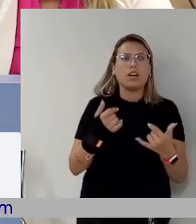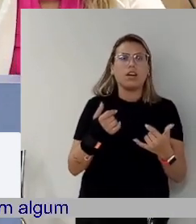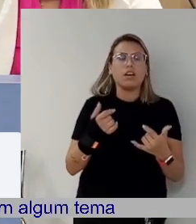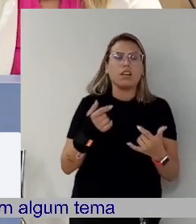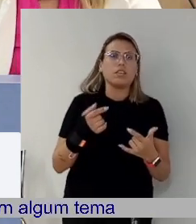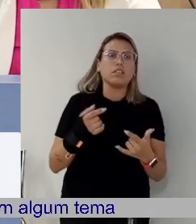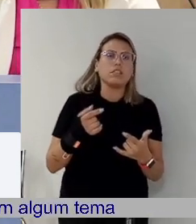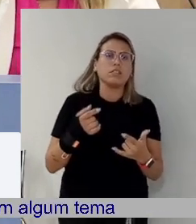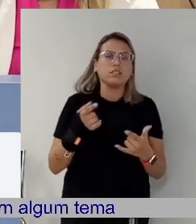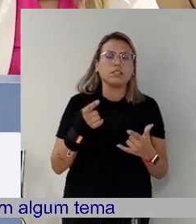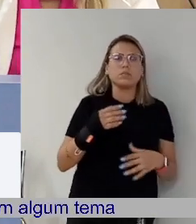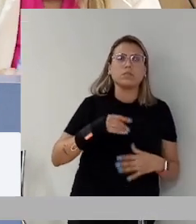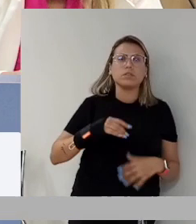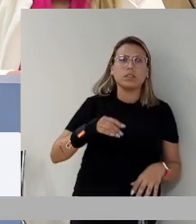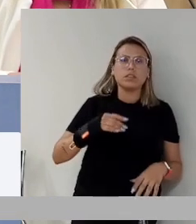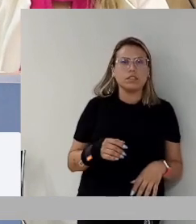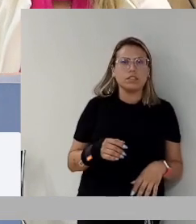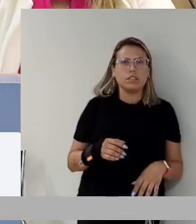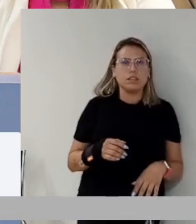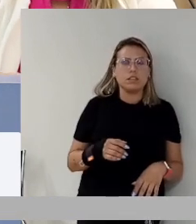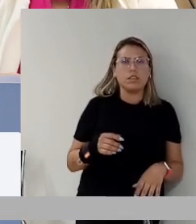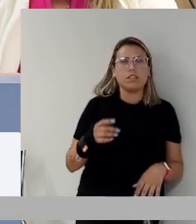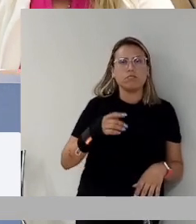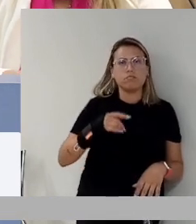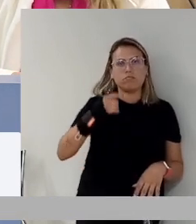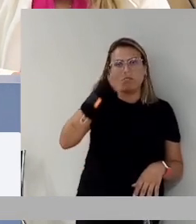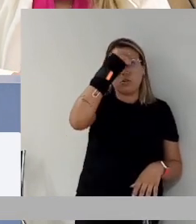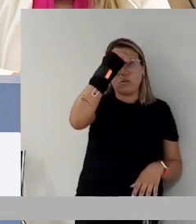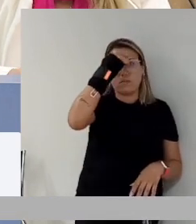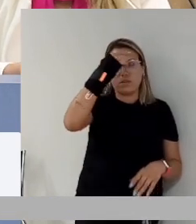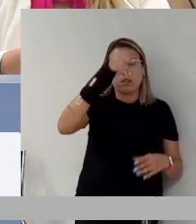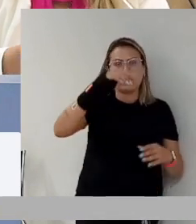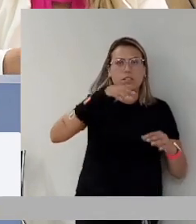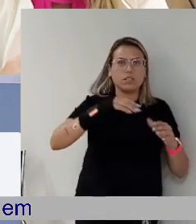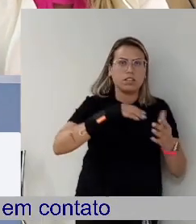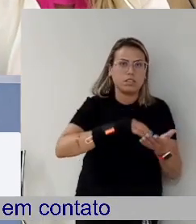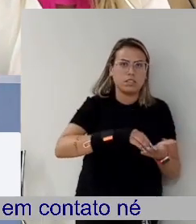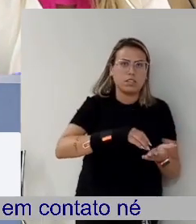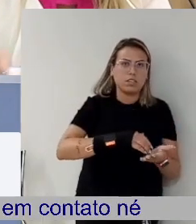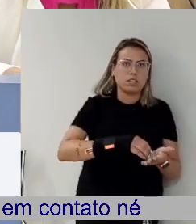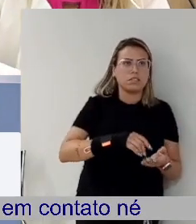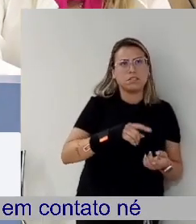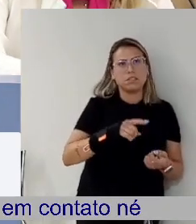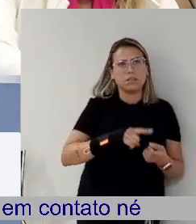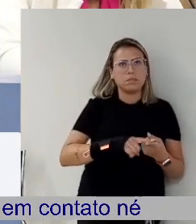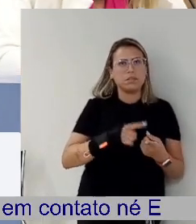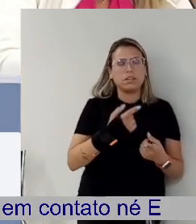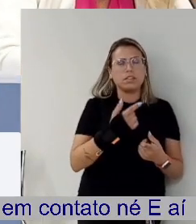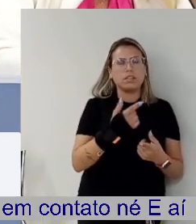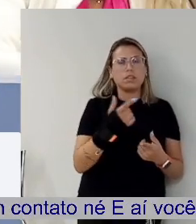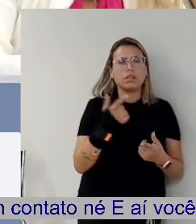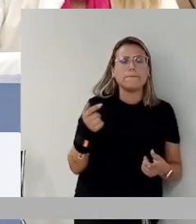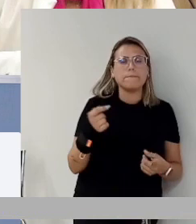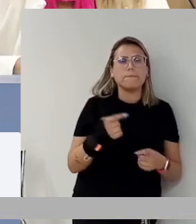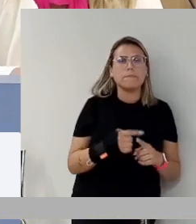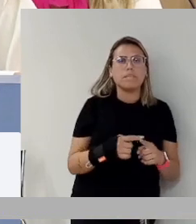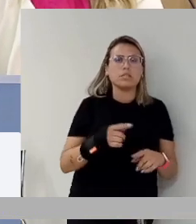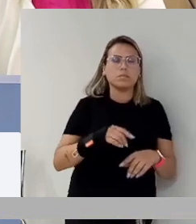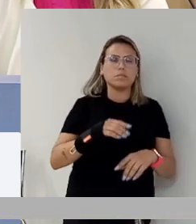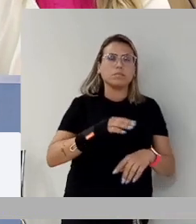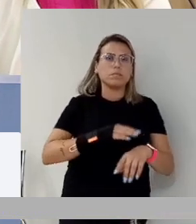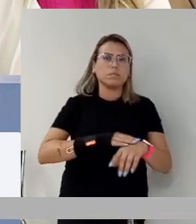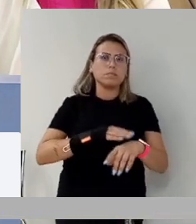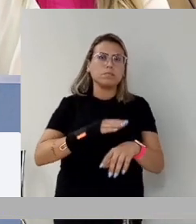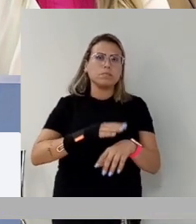tranquilidade se coloca aquilo que é da competência da secretaria aquilo que não é mas no no no no momento é